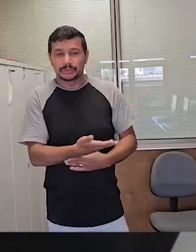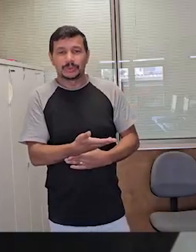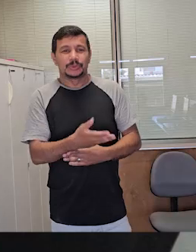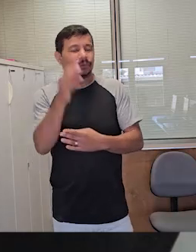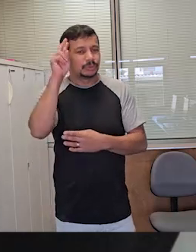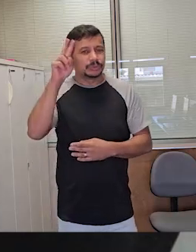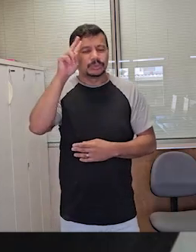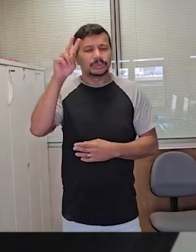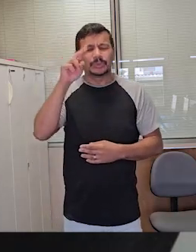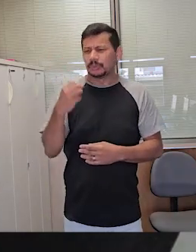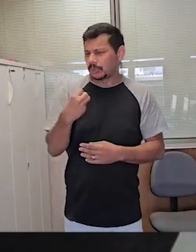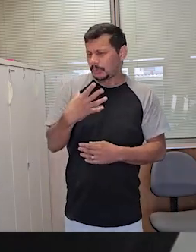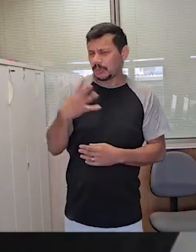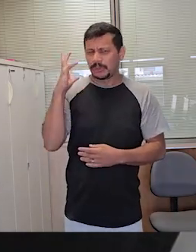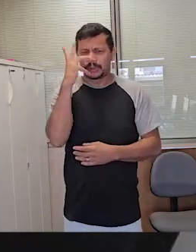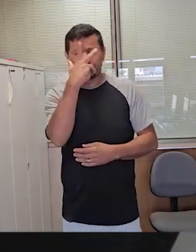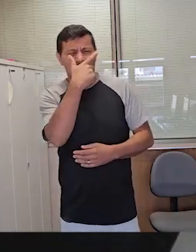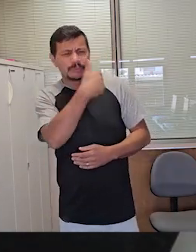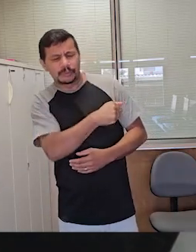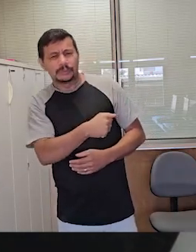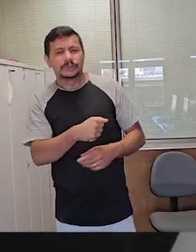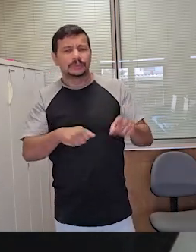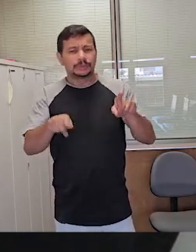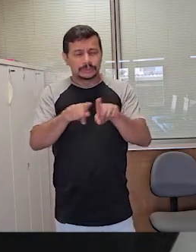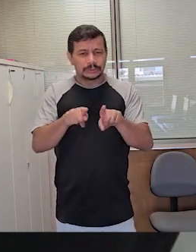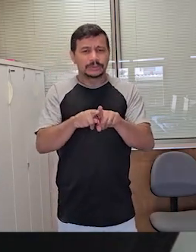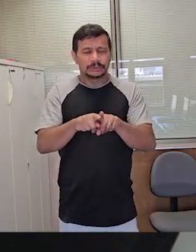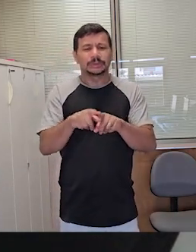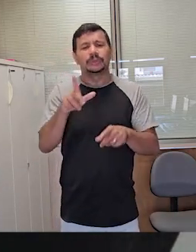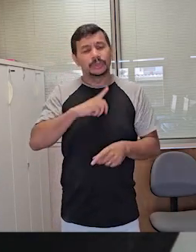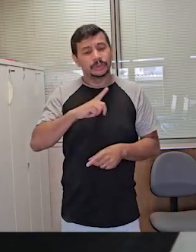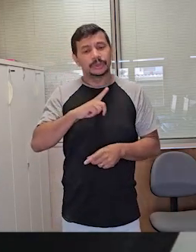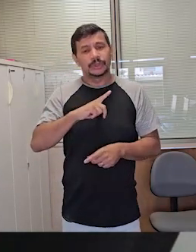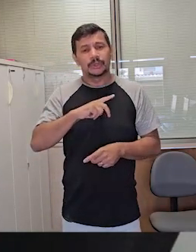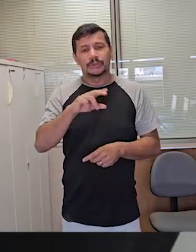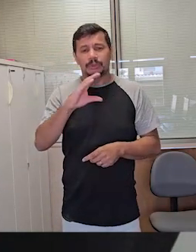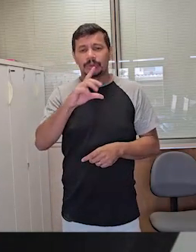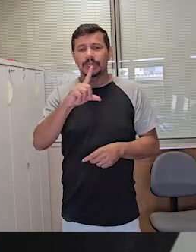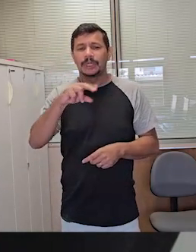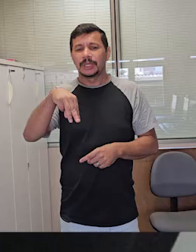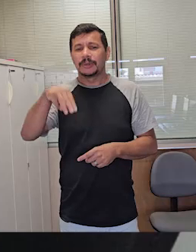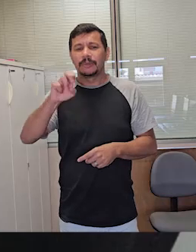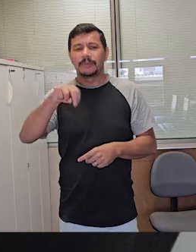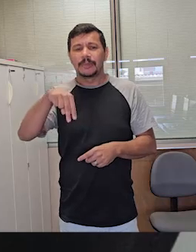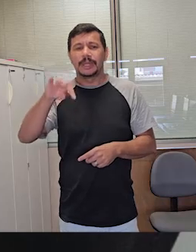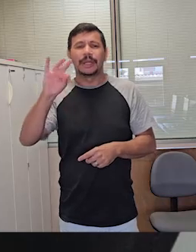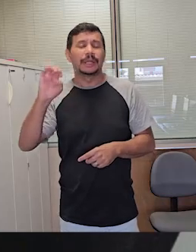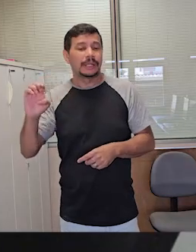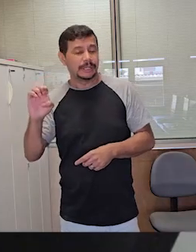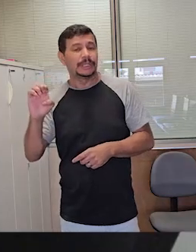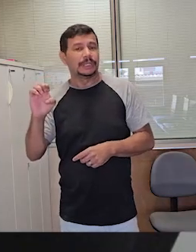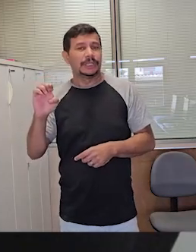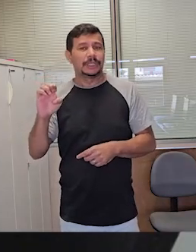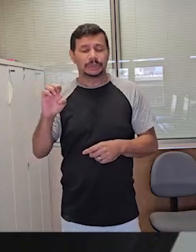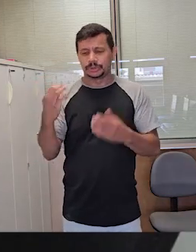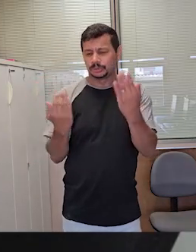histórico aguerrido na defesa dos trabalhadores. Tem o professor Clemente, ao qual eu não tenho vergonha nenhuma de dizer que foi um dos espelhos para a gente